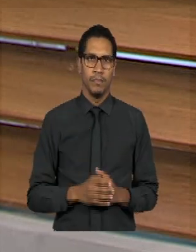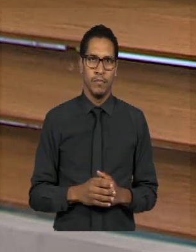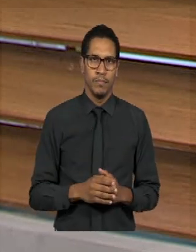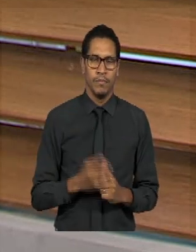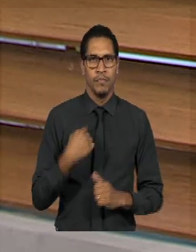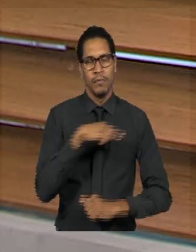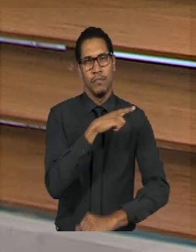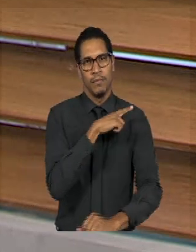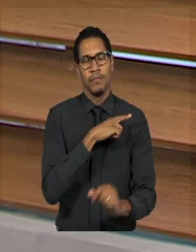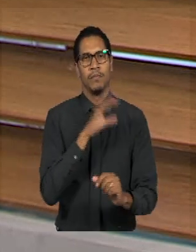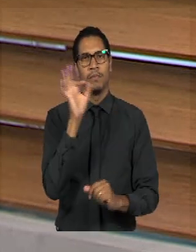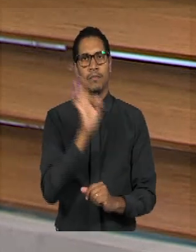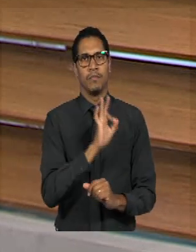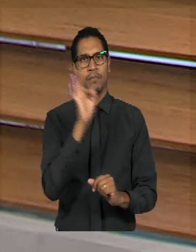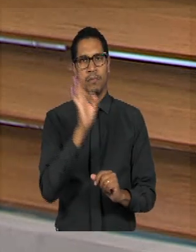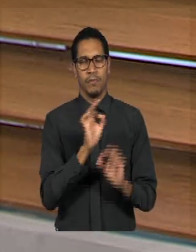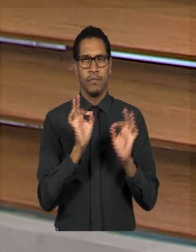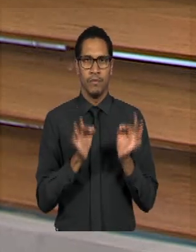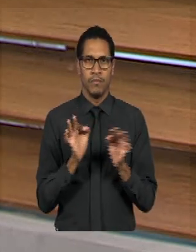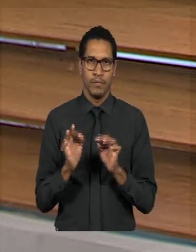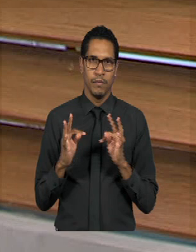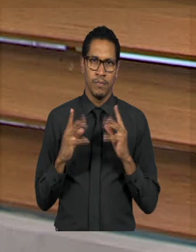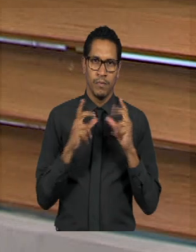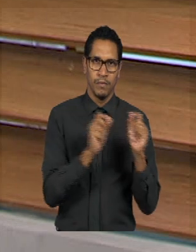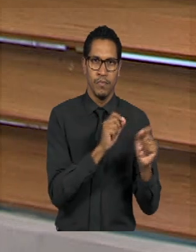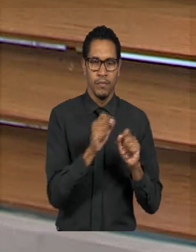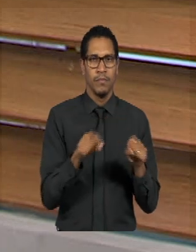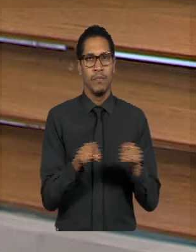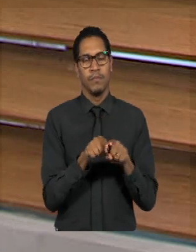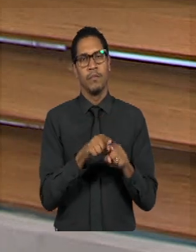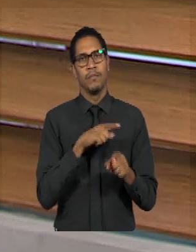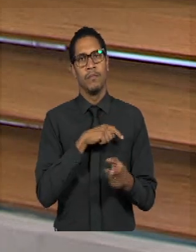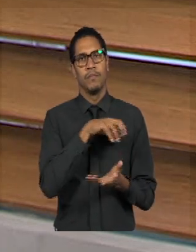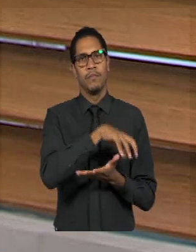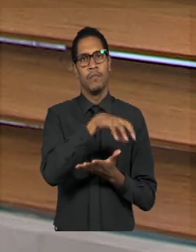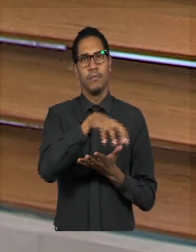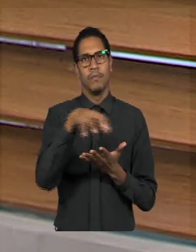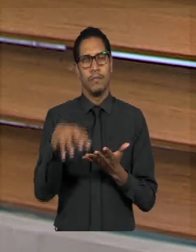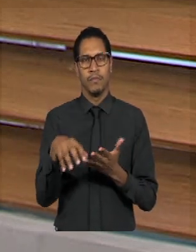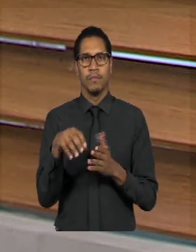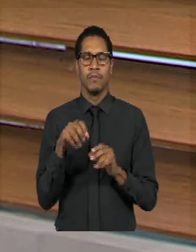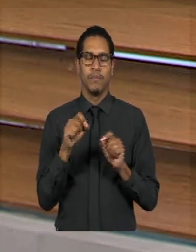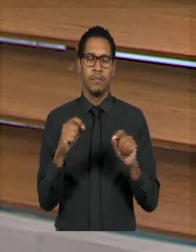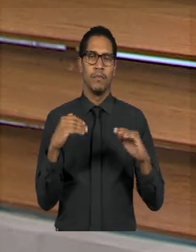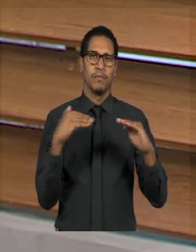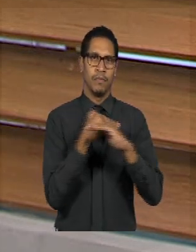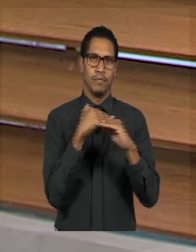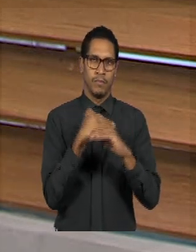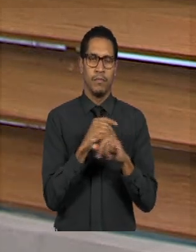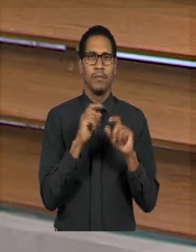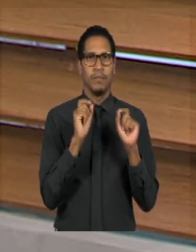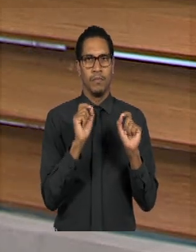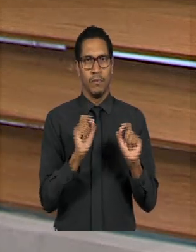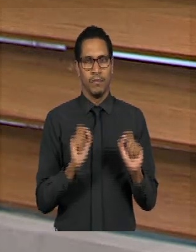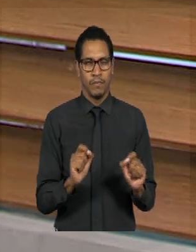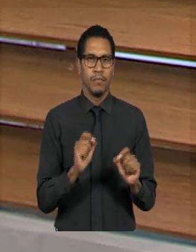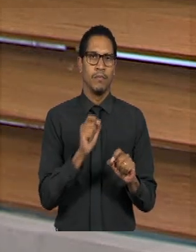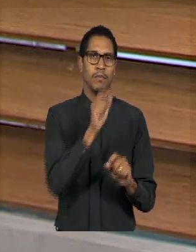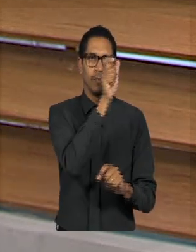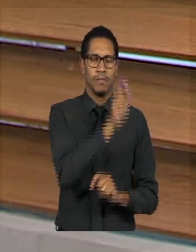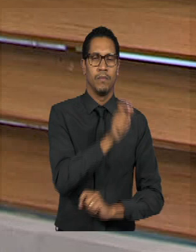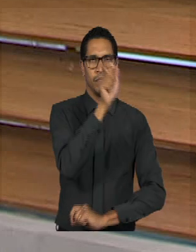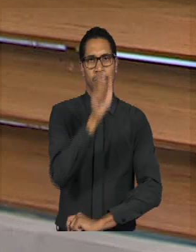temos as estatísticas em todos os setores da área de trânsito, com cada